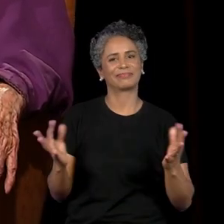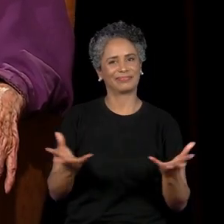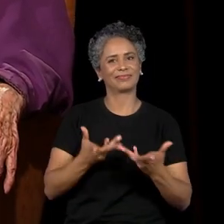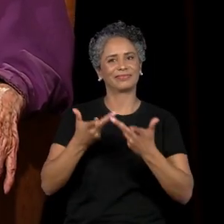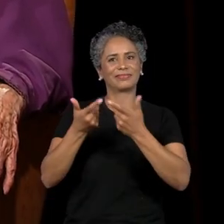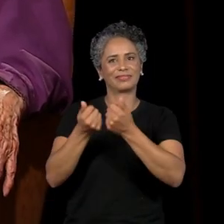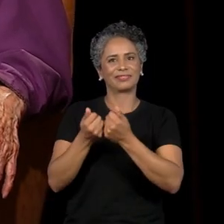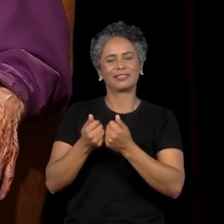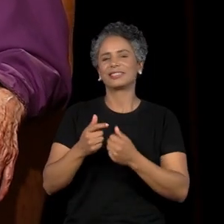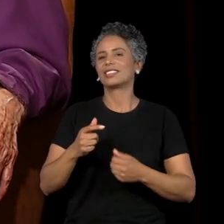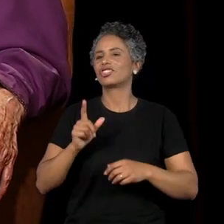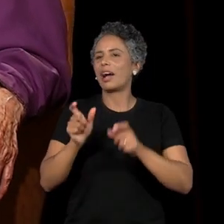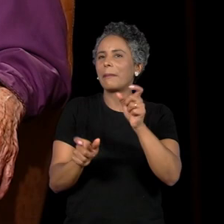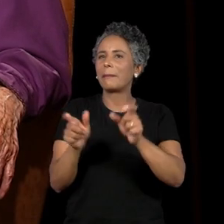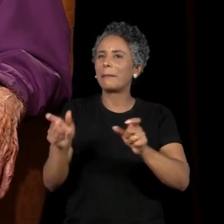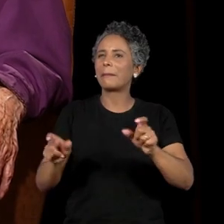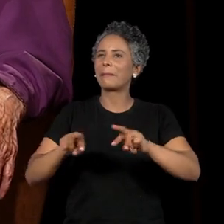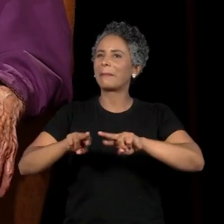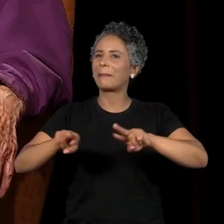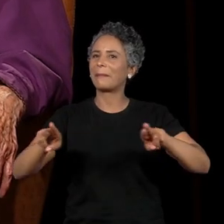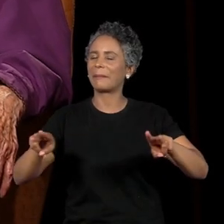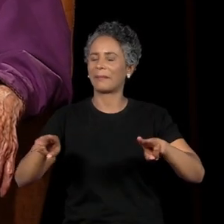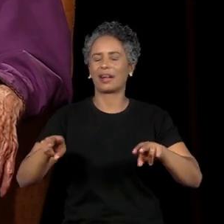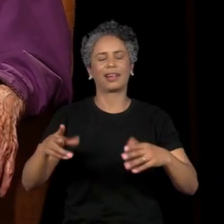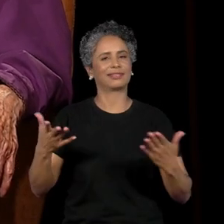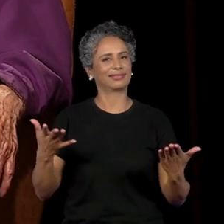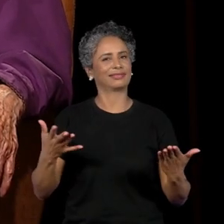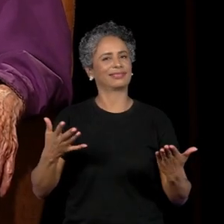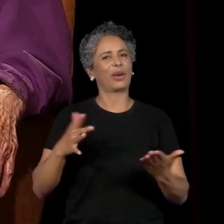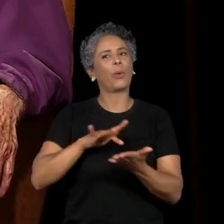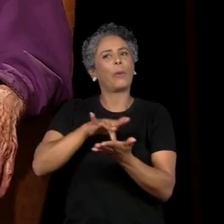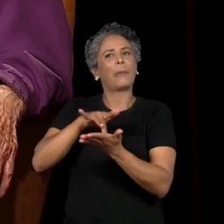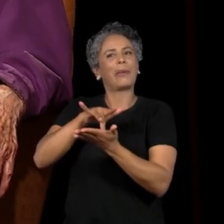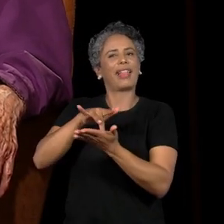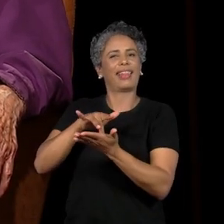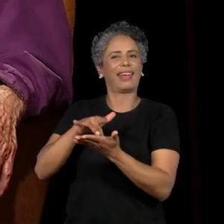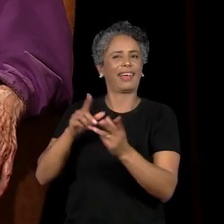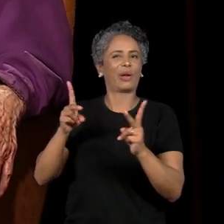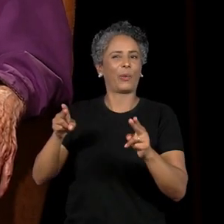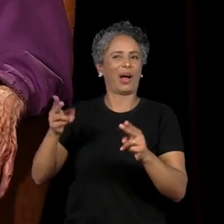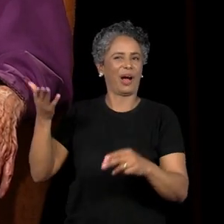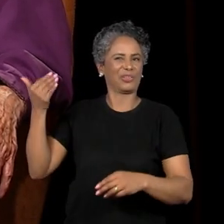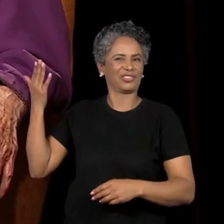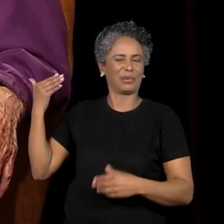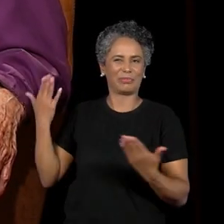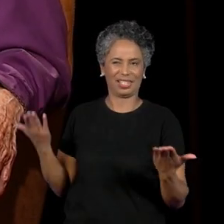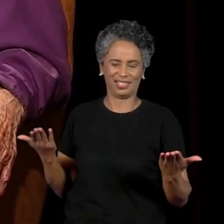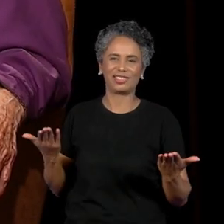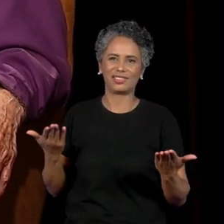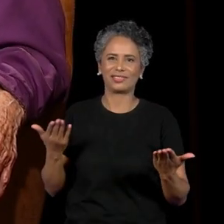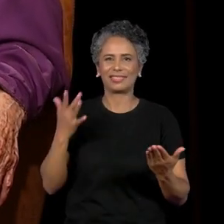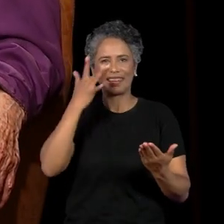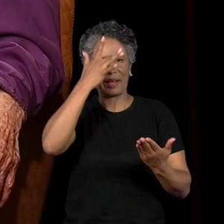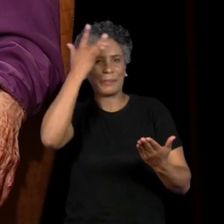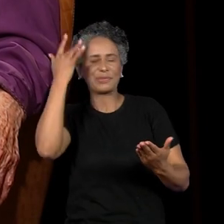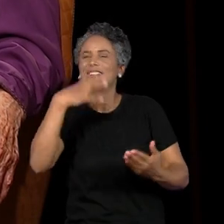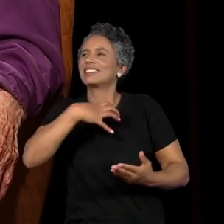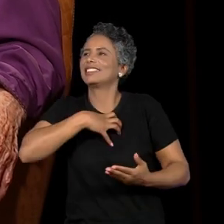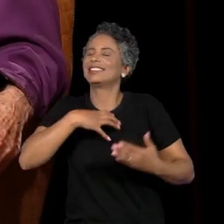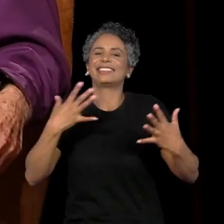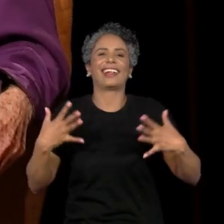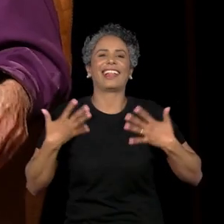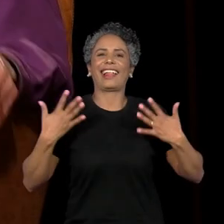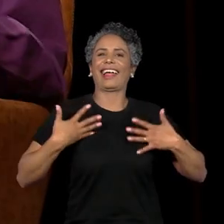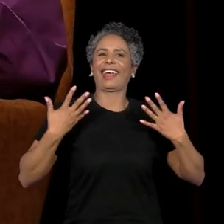andante, adágio, como era o balé antigamente, né? Adágio, Alegro, Adágio,